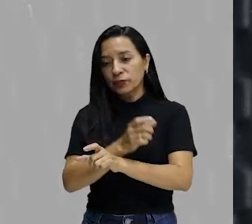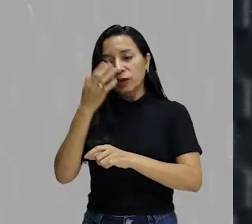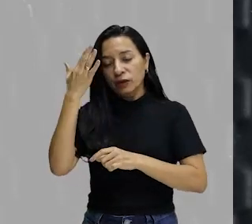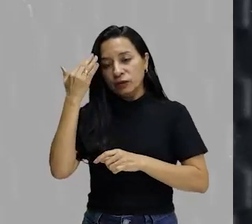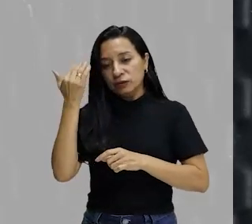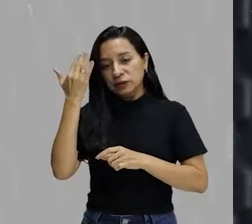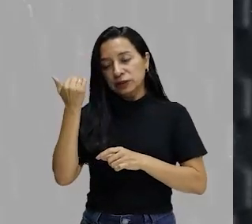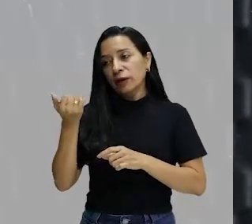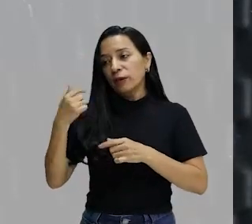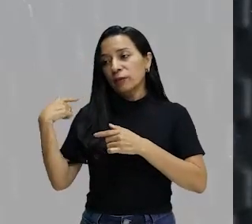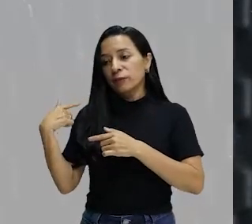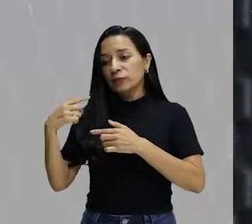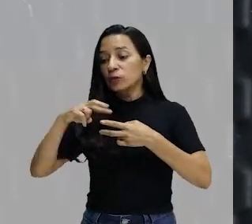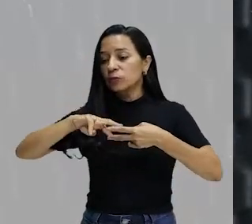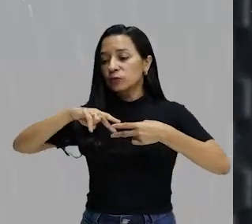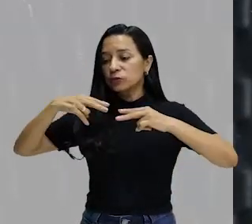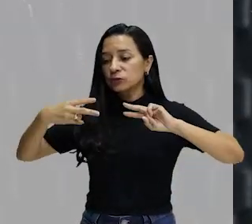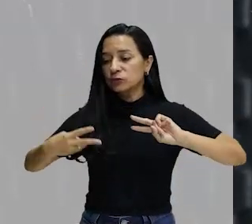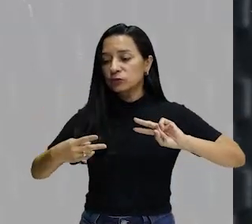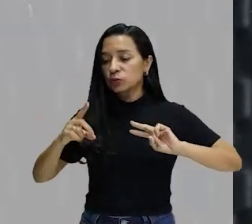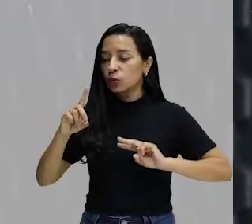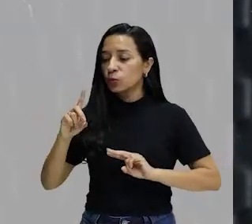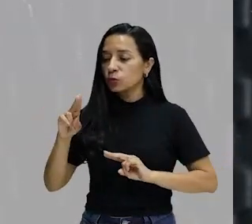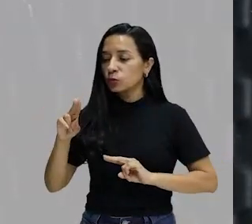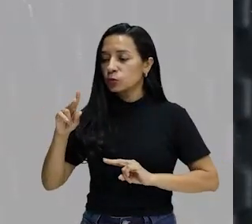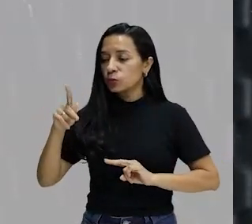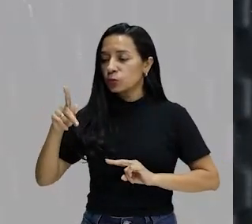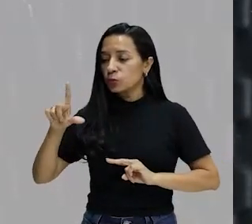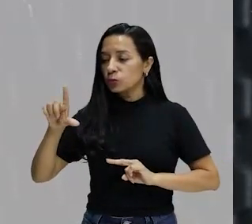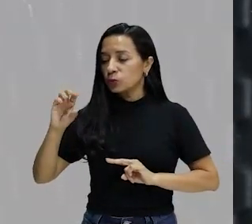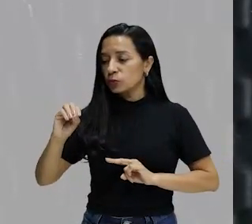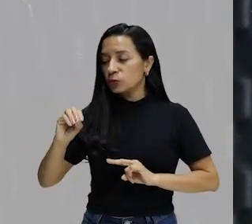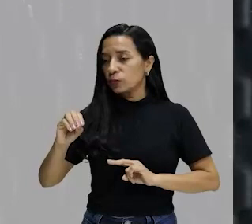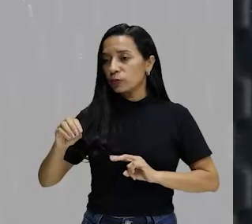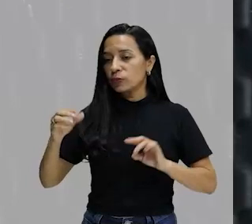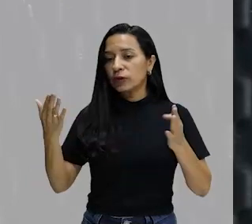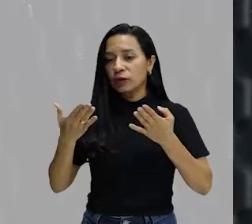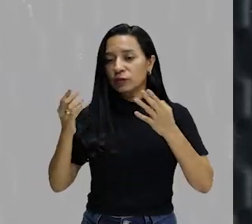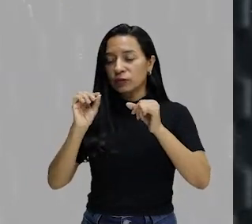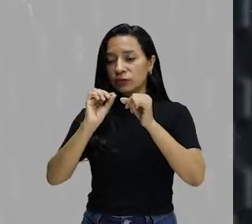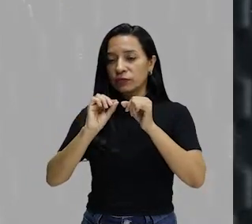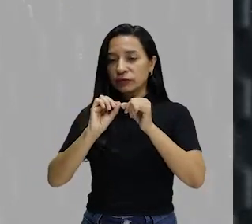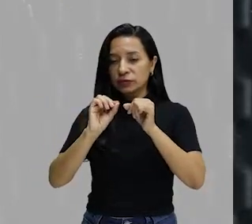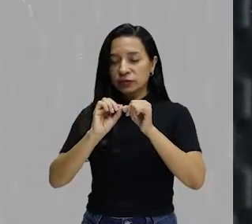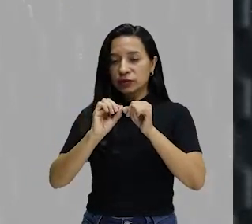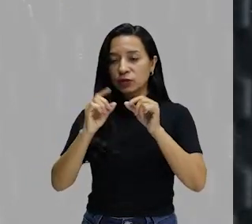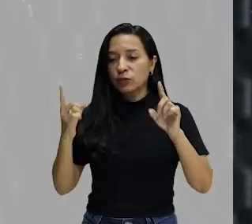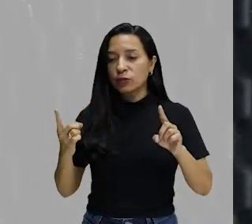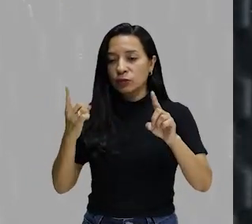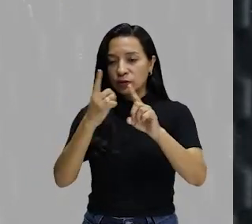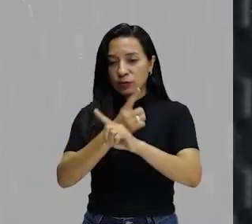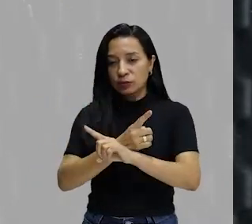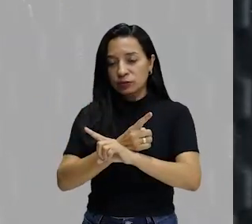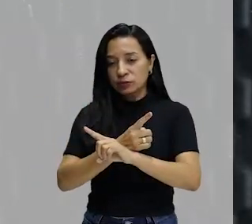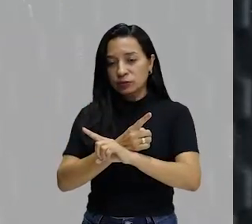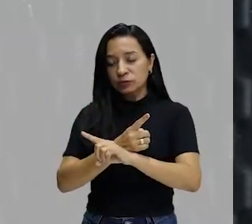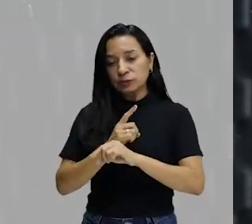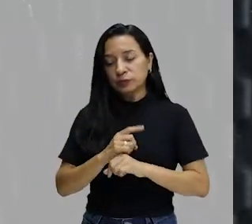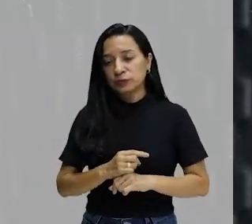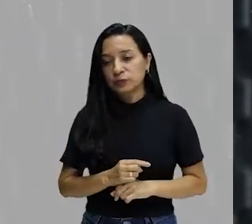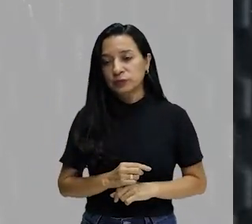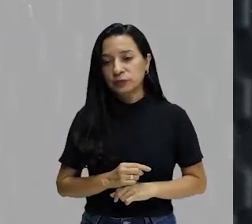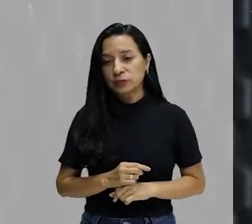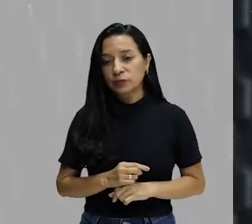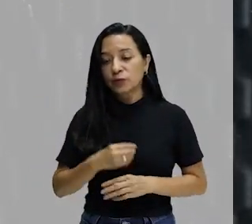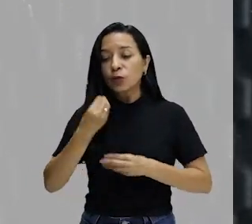são duplo heterozigoto. Então, eu vou agora fazer um cruzamento entre esses indivíduos duplo heterozigoto.